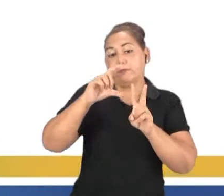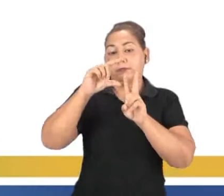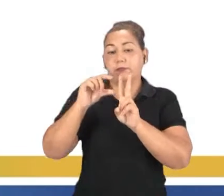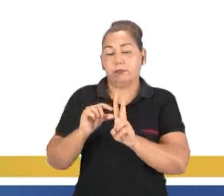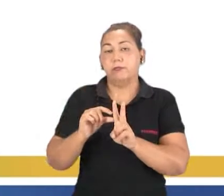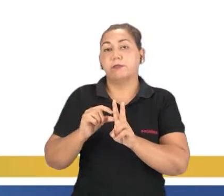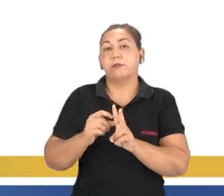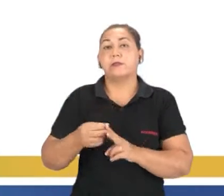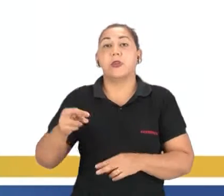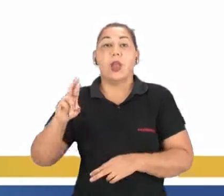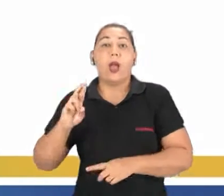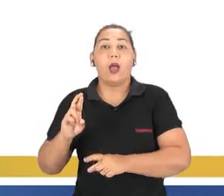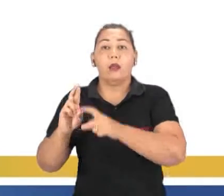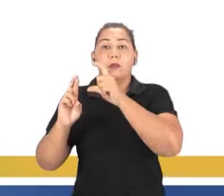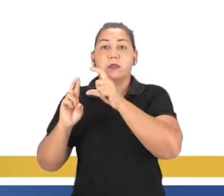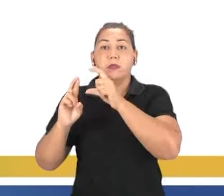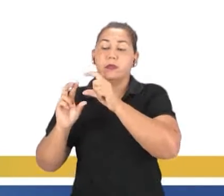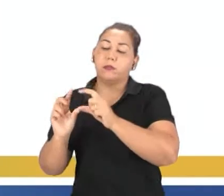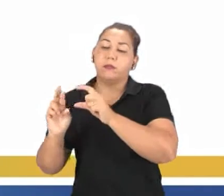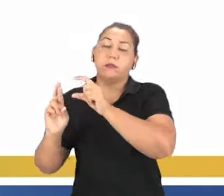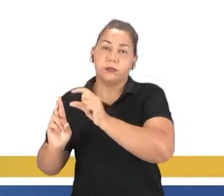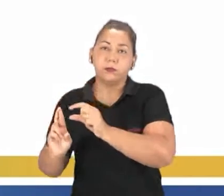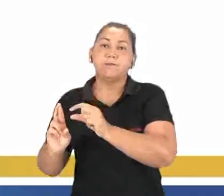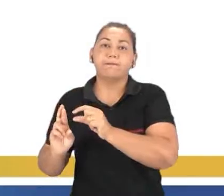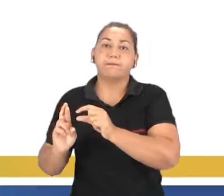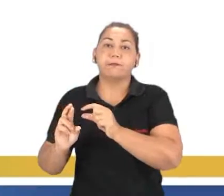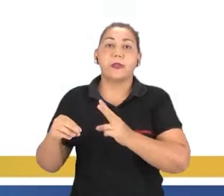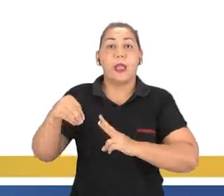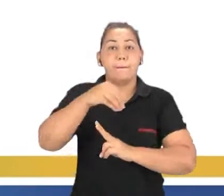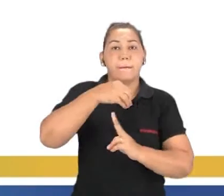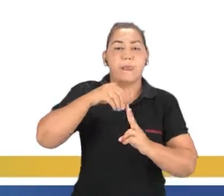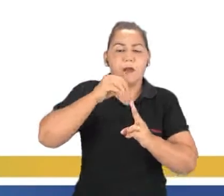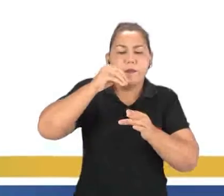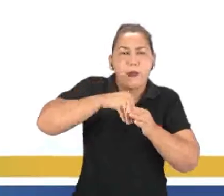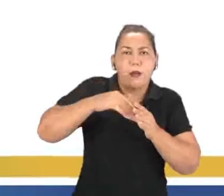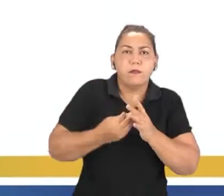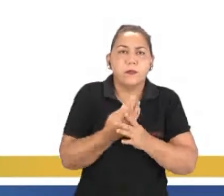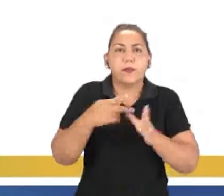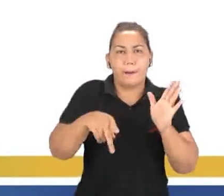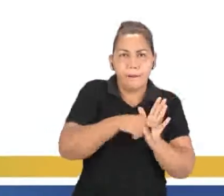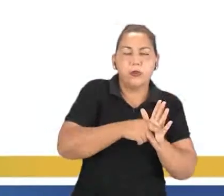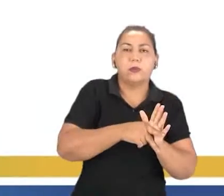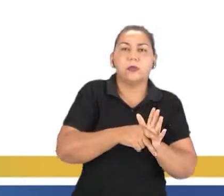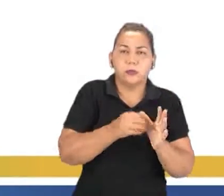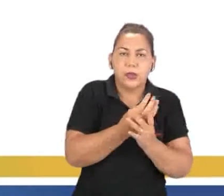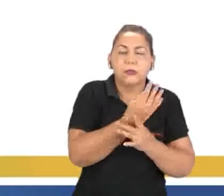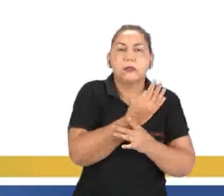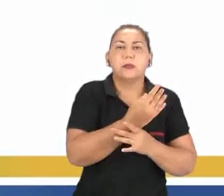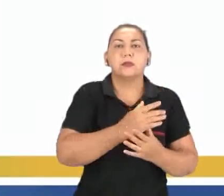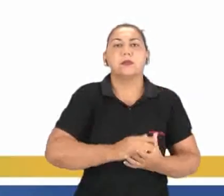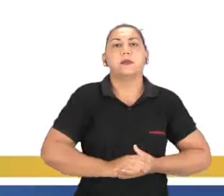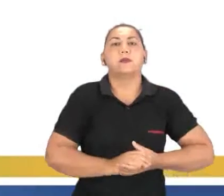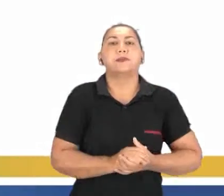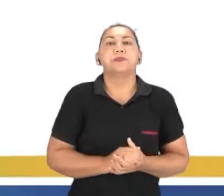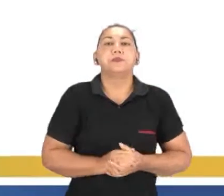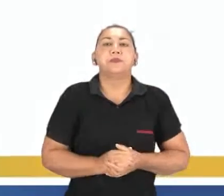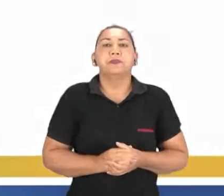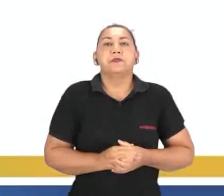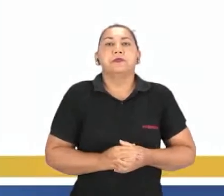ele fez a autofecundação entre esses indivíduos. Então, indivíduos heterozigotos,